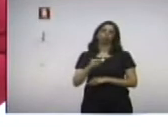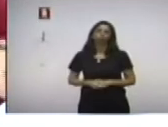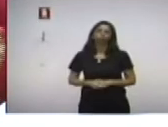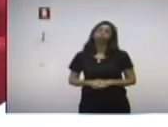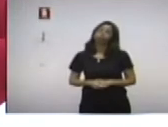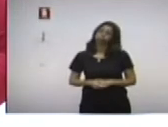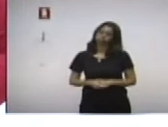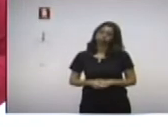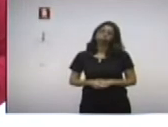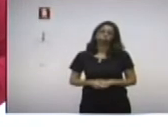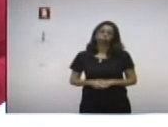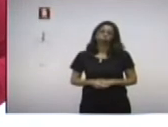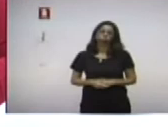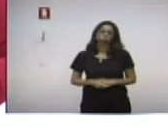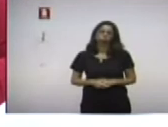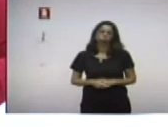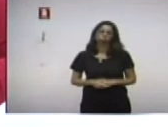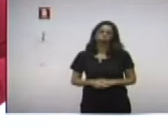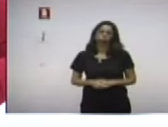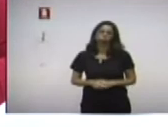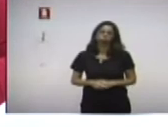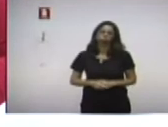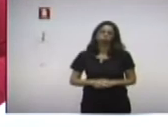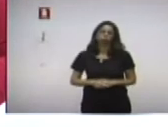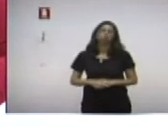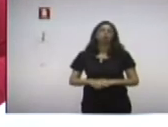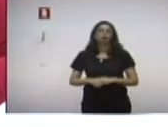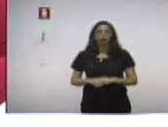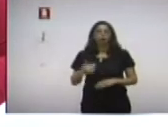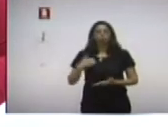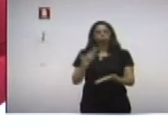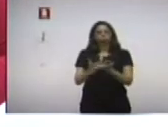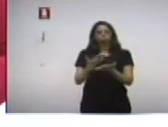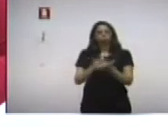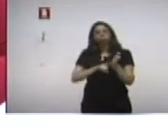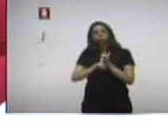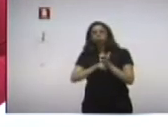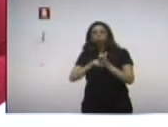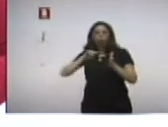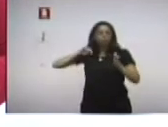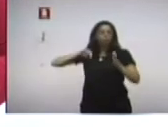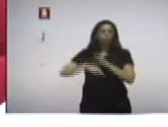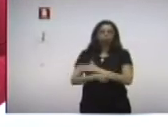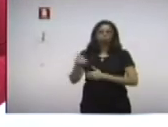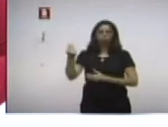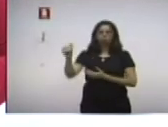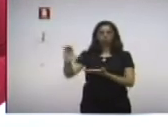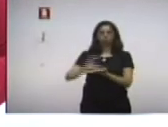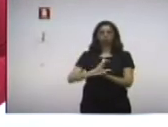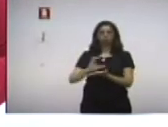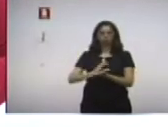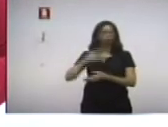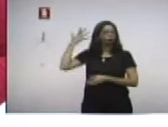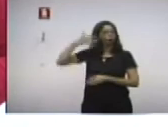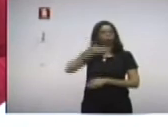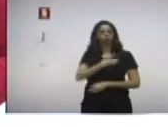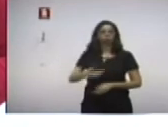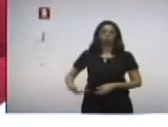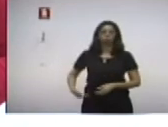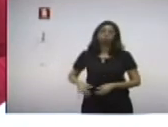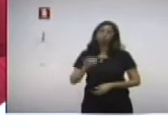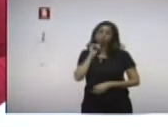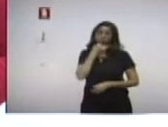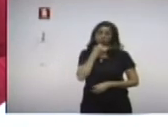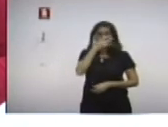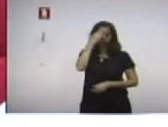eu de talhei bem o orçamento fiz audiência pública infelizmente a população